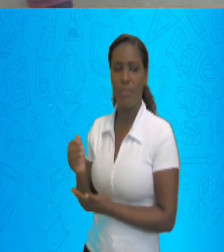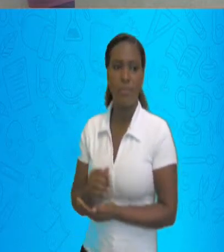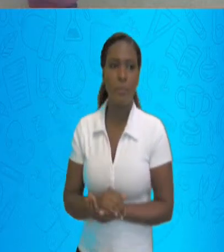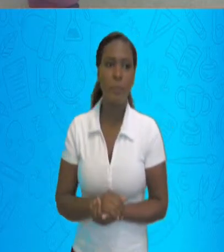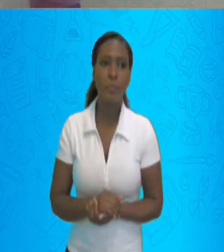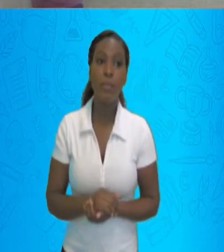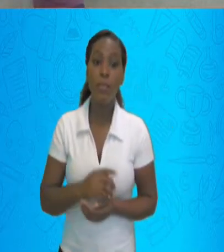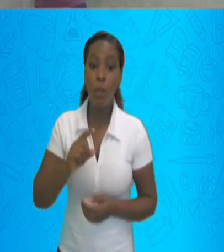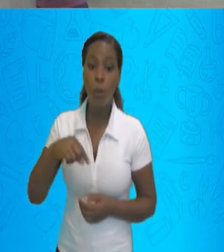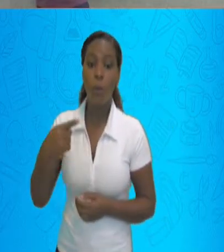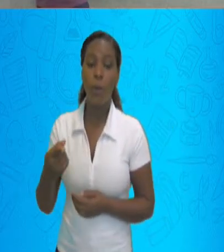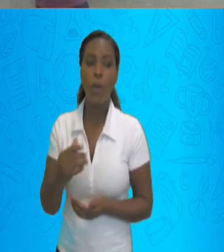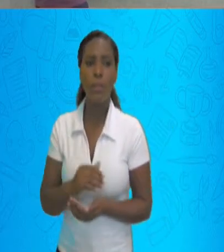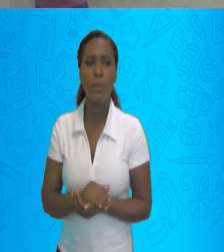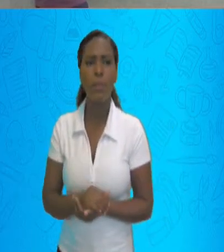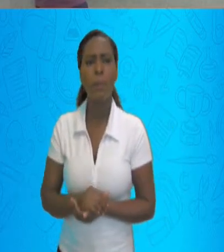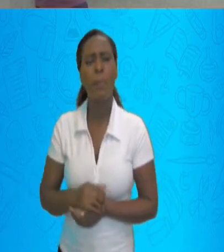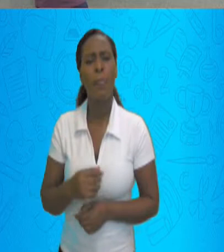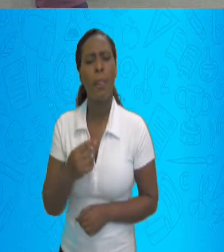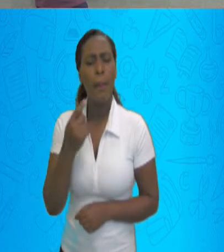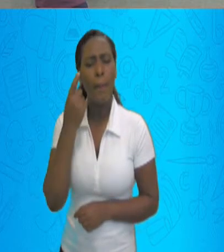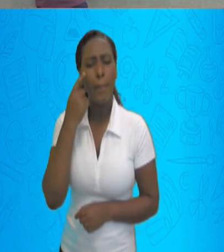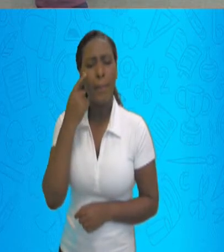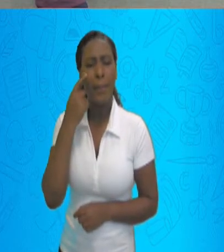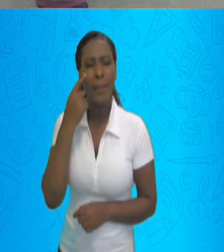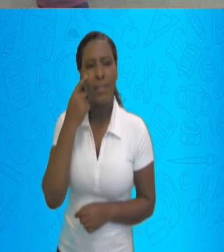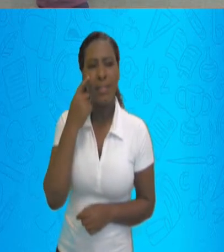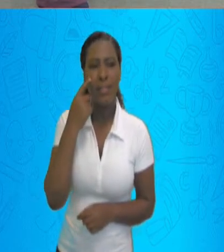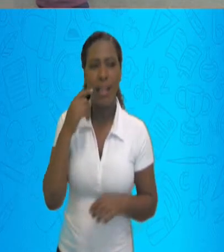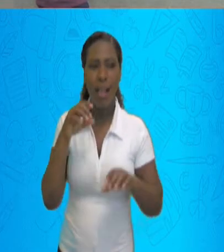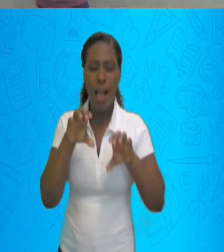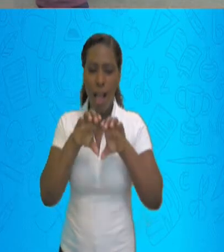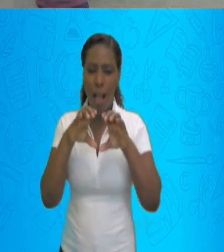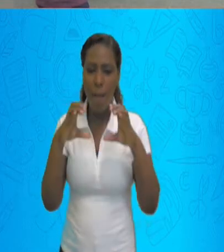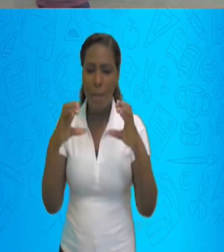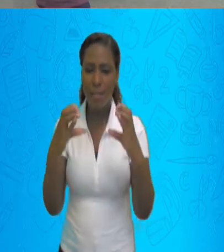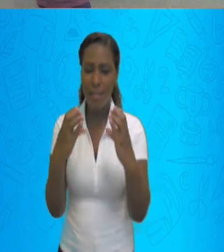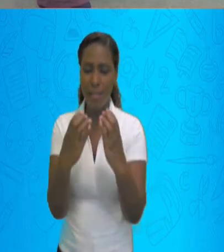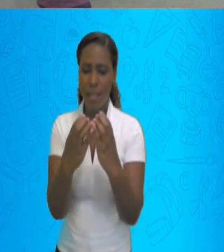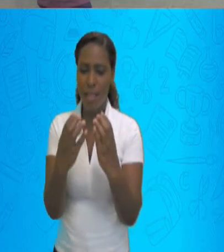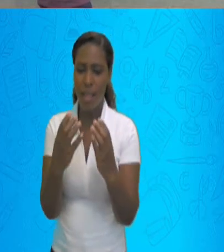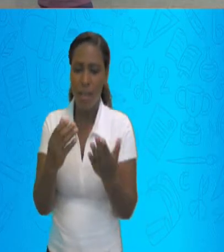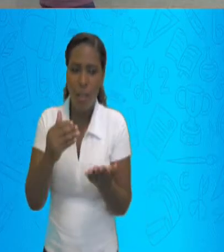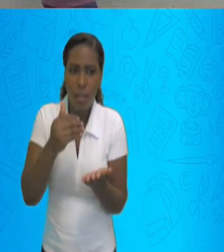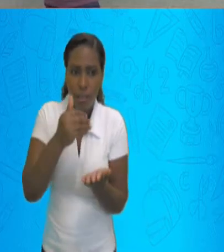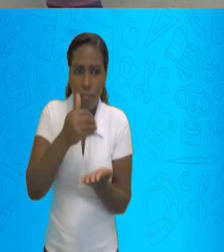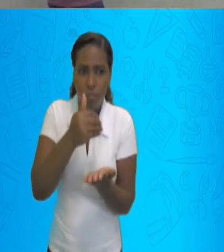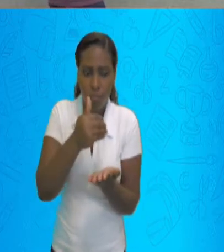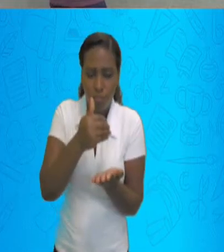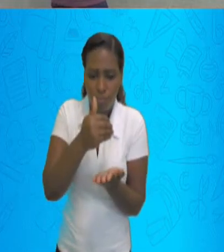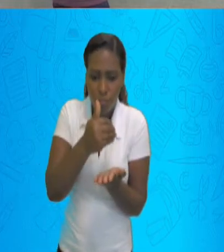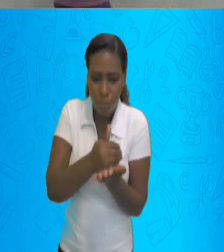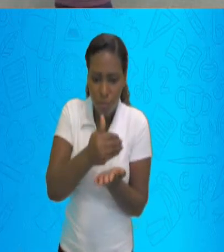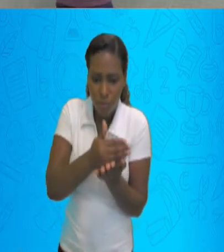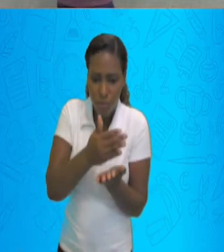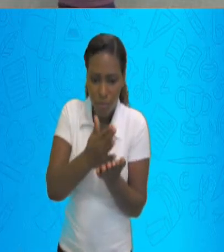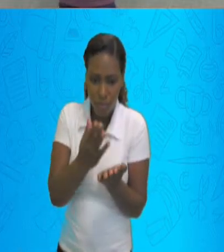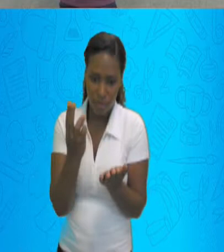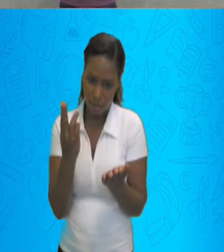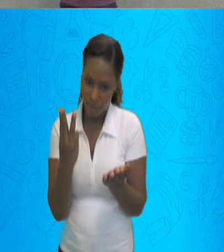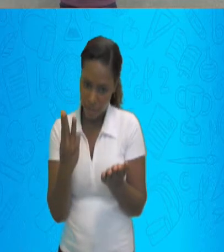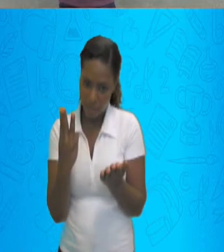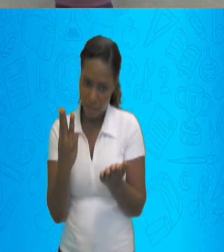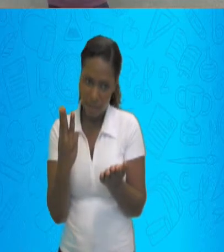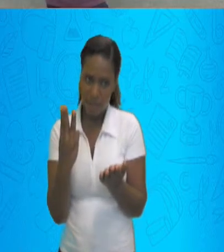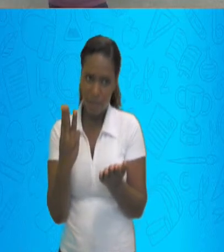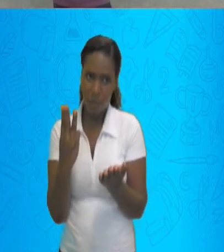Vamos pensar aqui que nós também vamos retirar somente uma parte dessa maçã que nós fracionamos em 3 partes. Então,